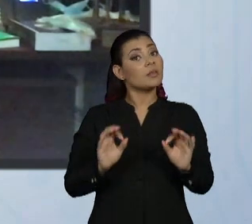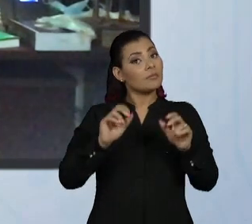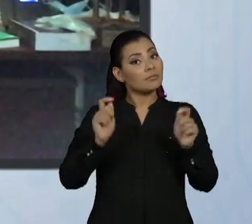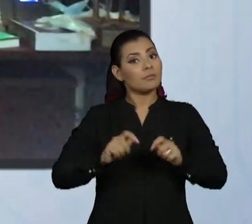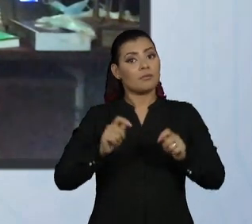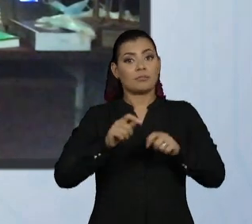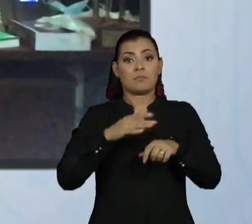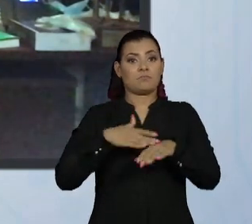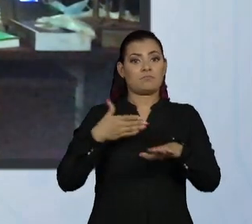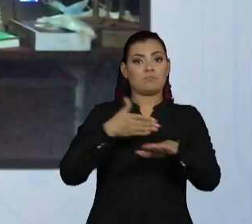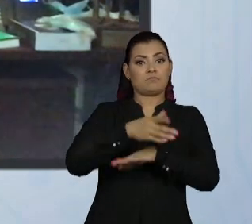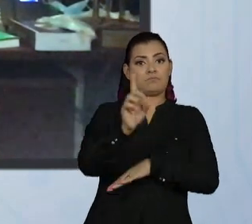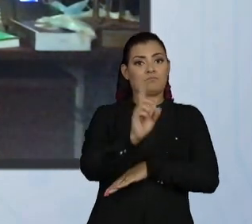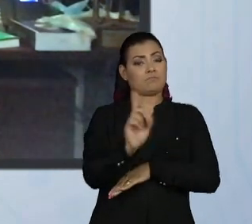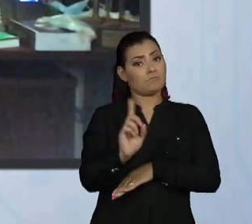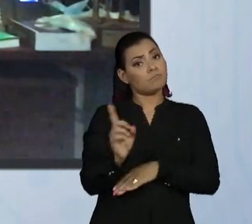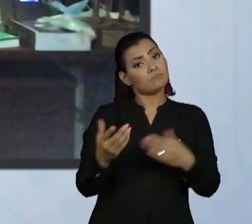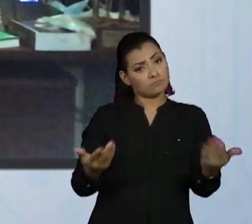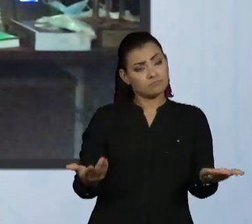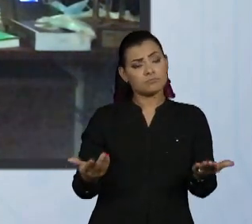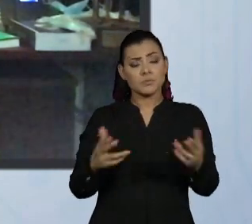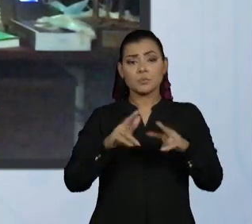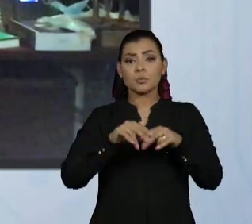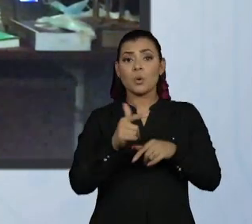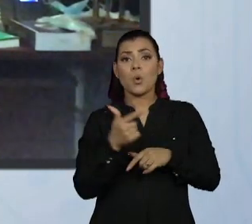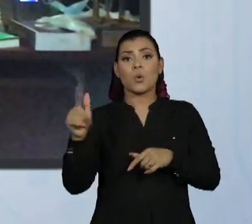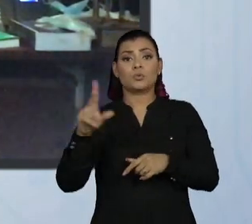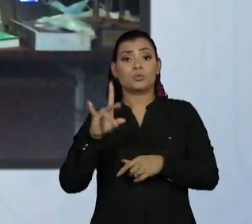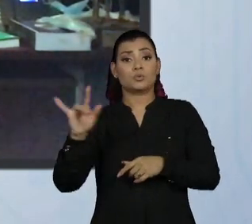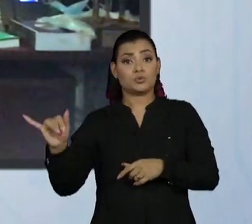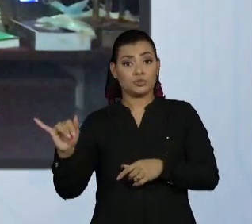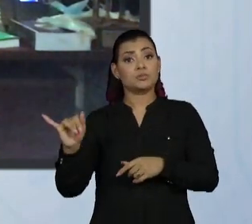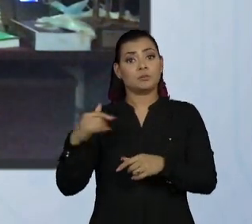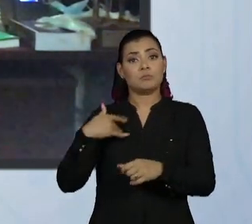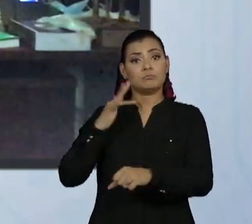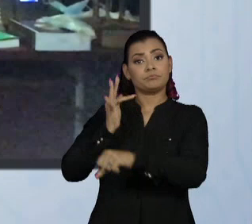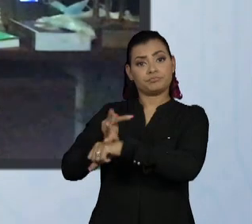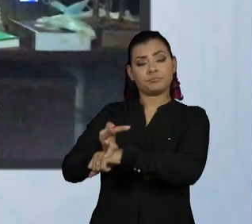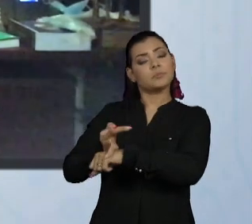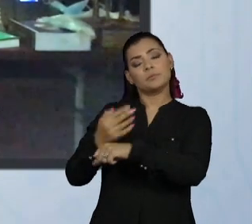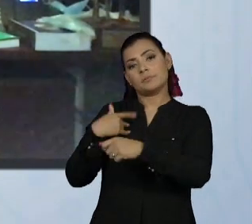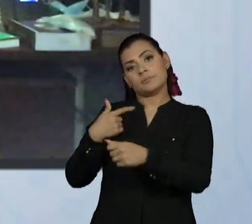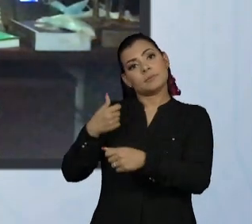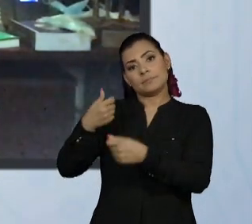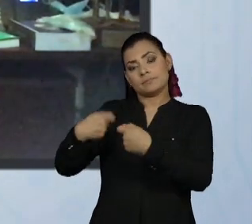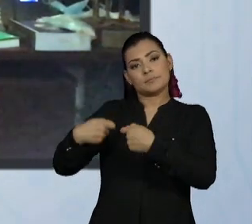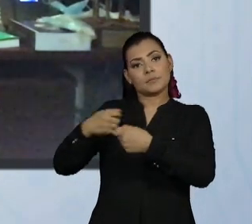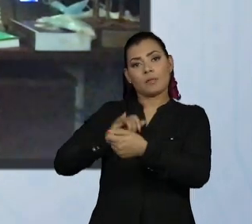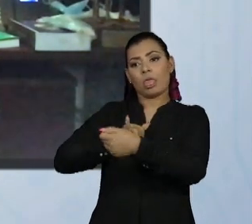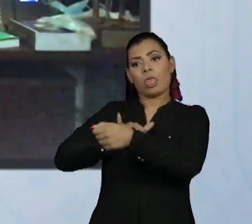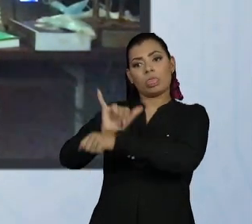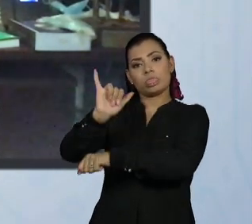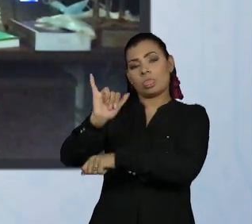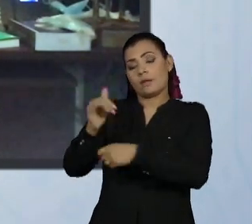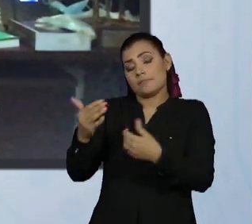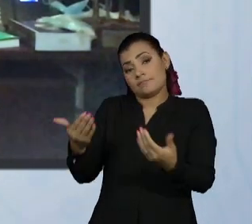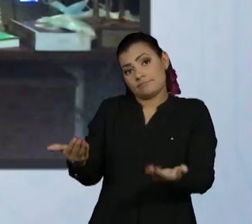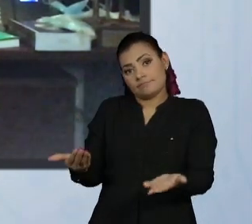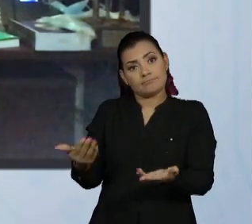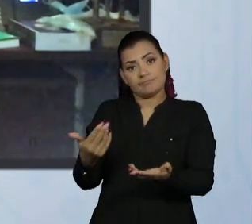para não comparecer, vai ter que comparecer outro dia para justificar o motivo pelo